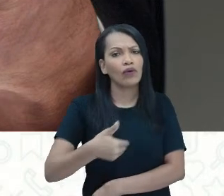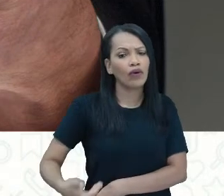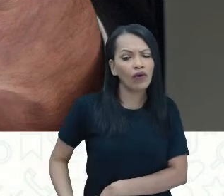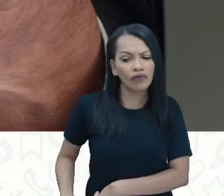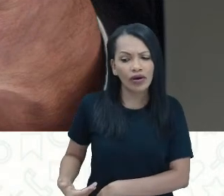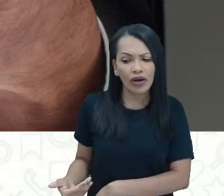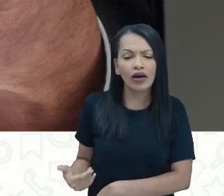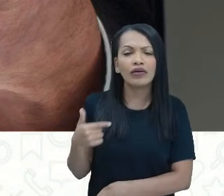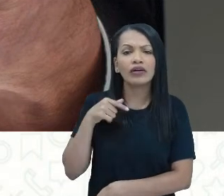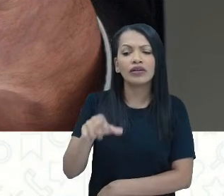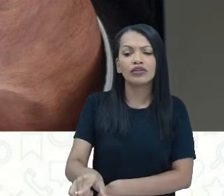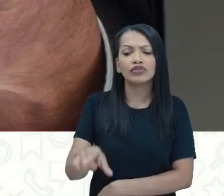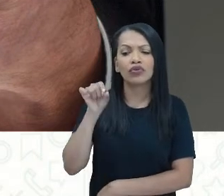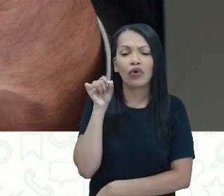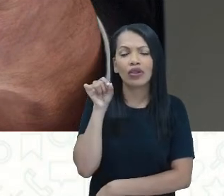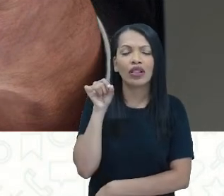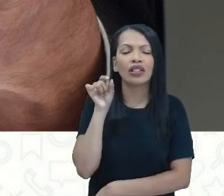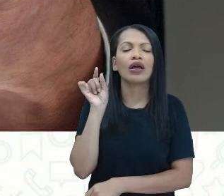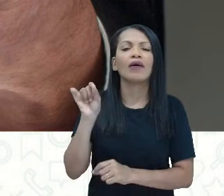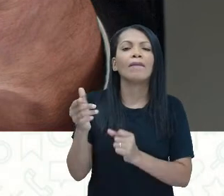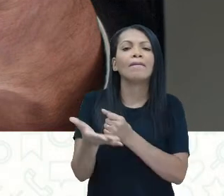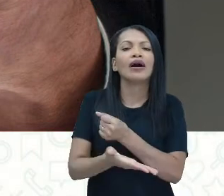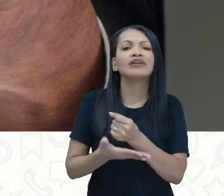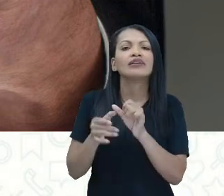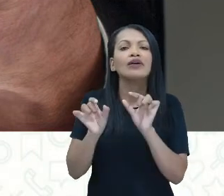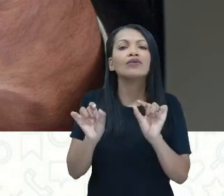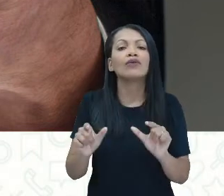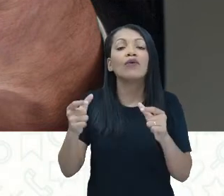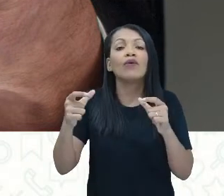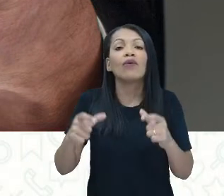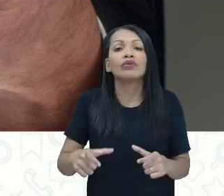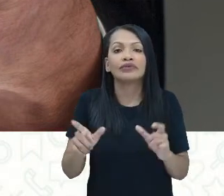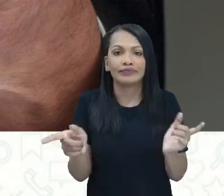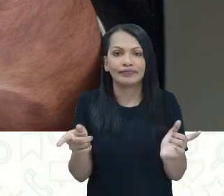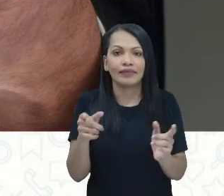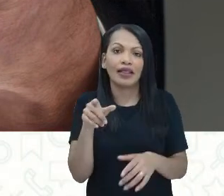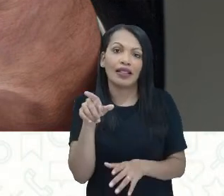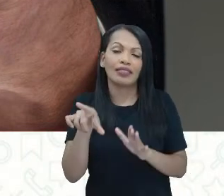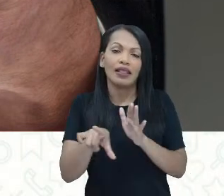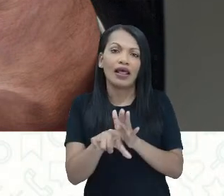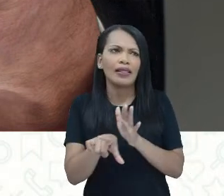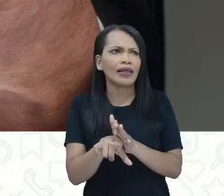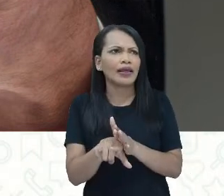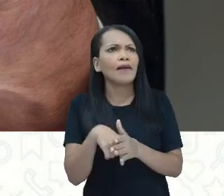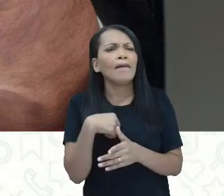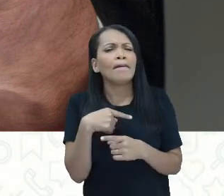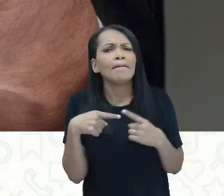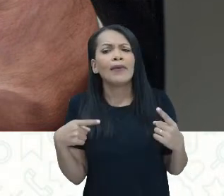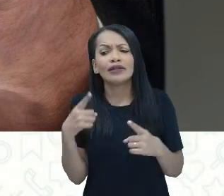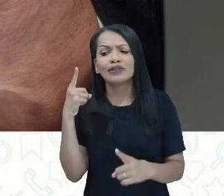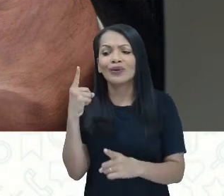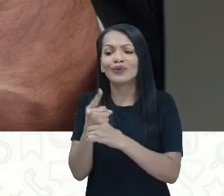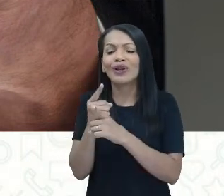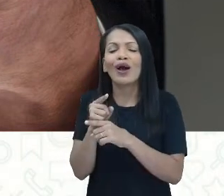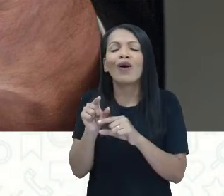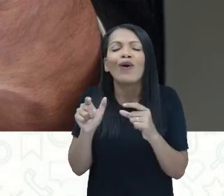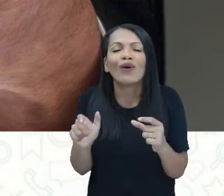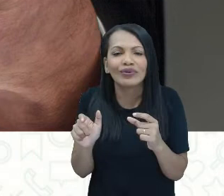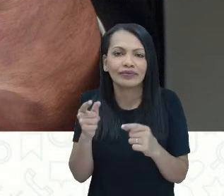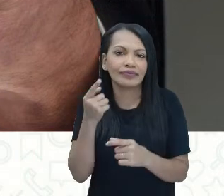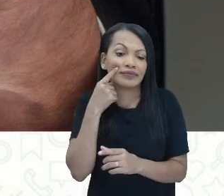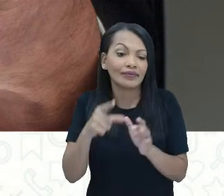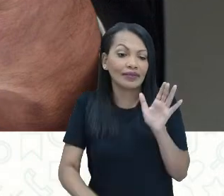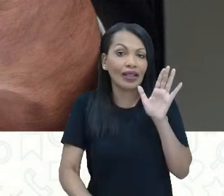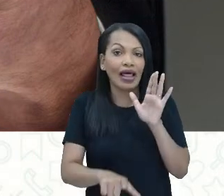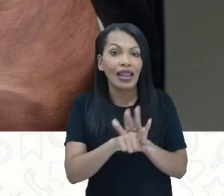baseadas nas leis, que está onde? Lá na Constituição. Agora eu pergunto a vocês, né? A gente tem todos